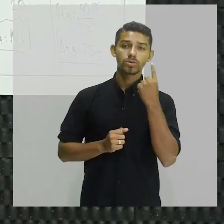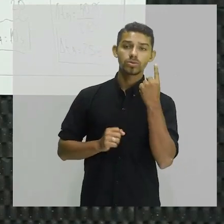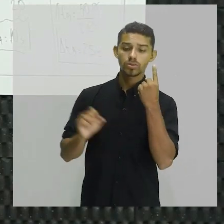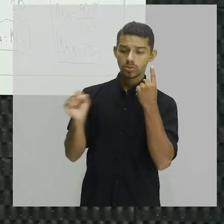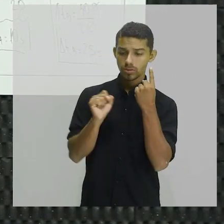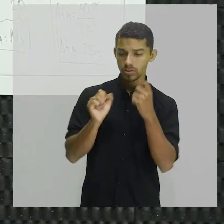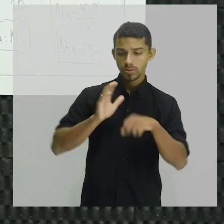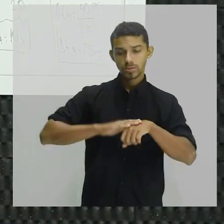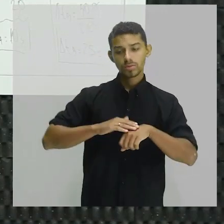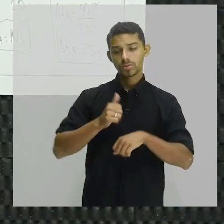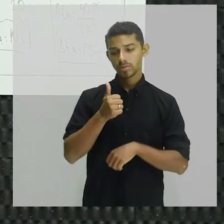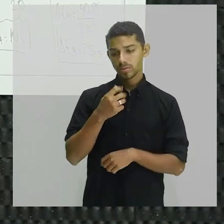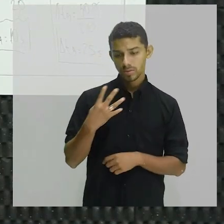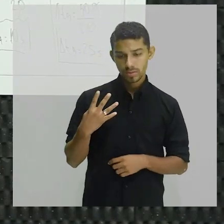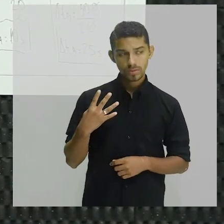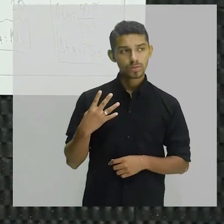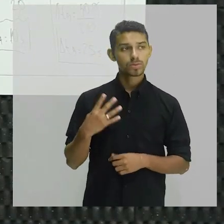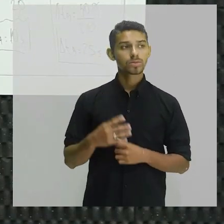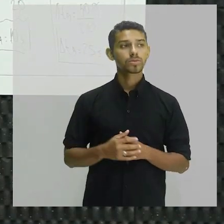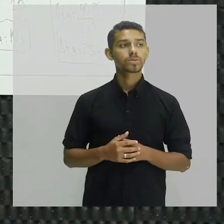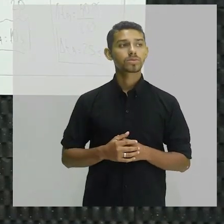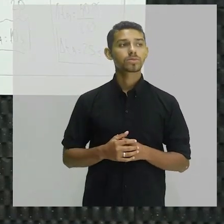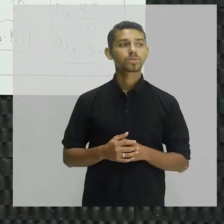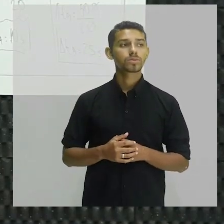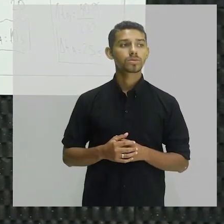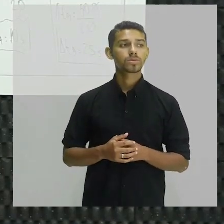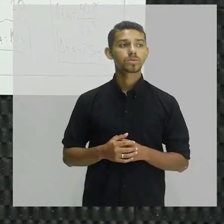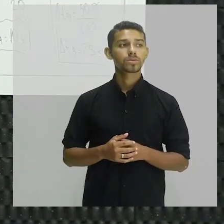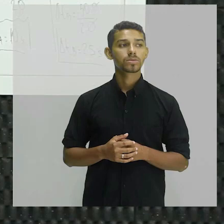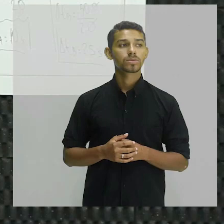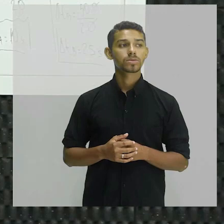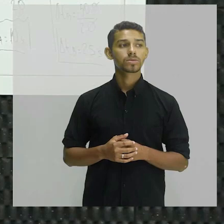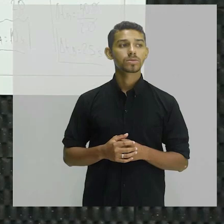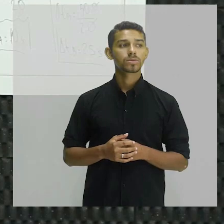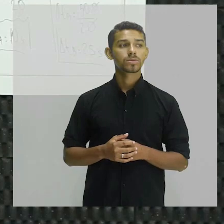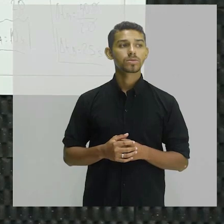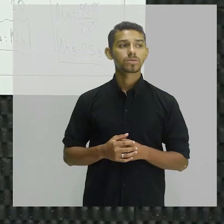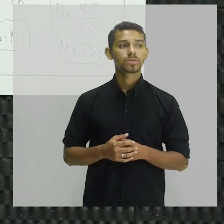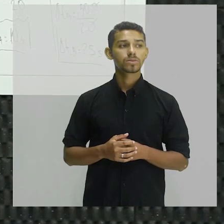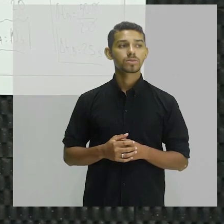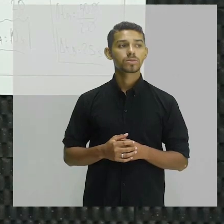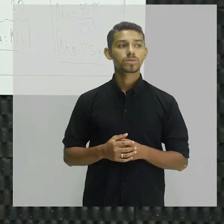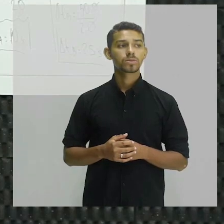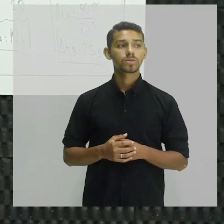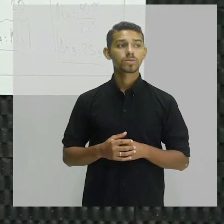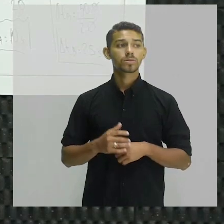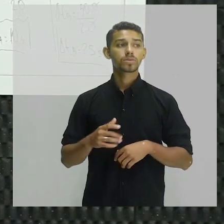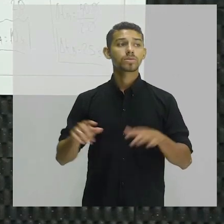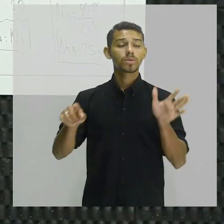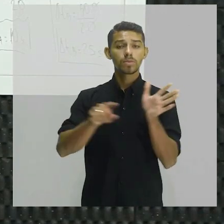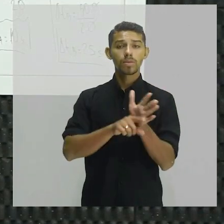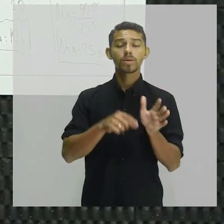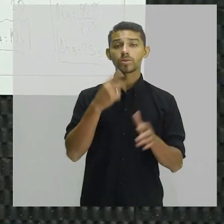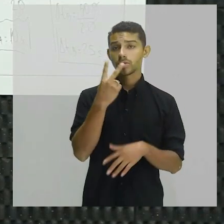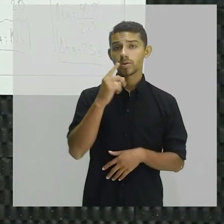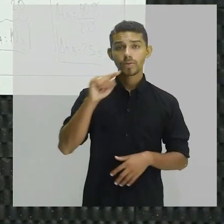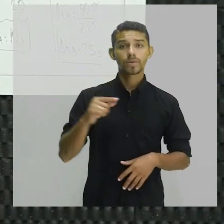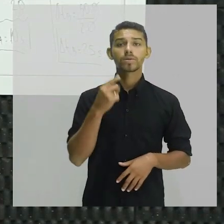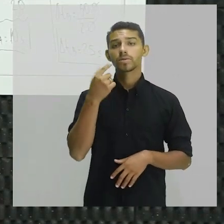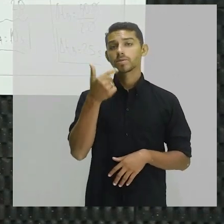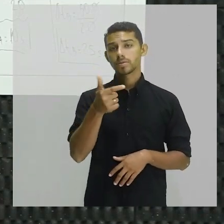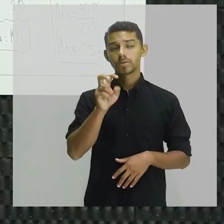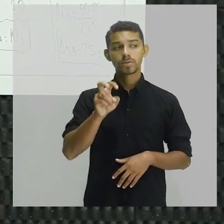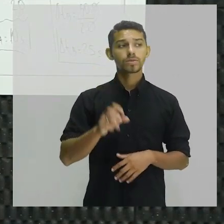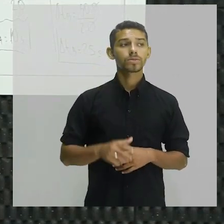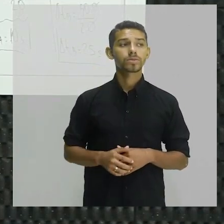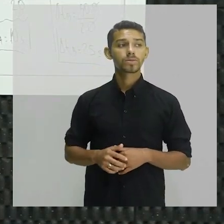ficar 14, né, no caso, menos 2,5, porque o tempo é 1, né?